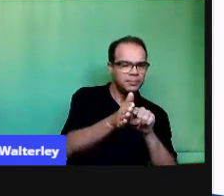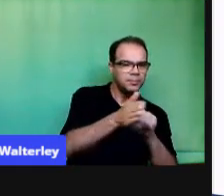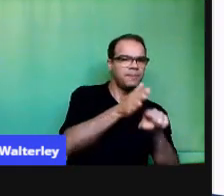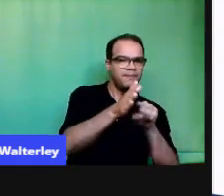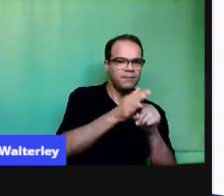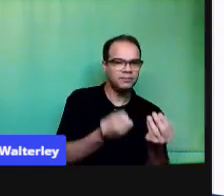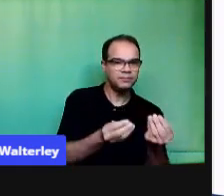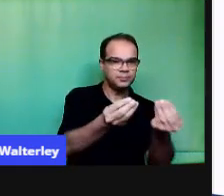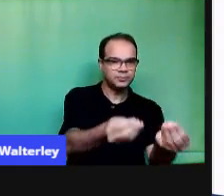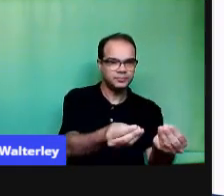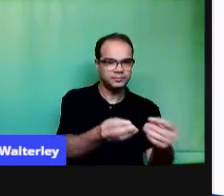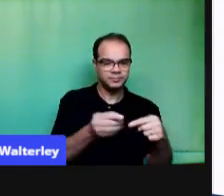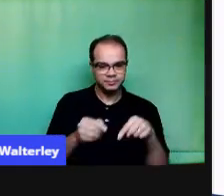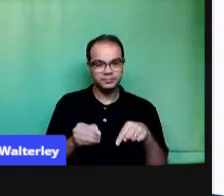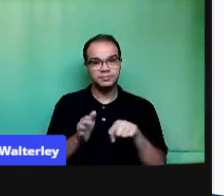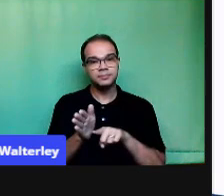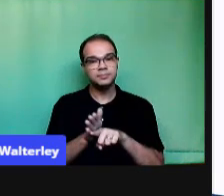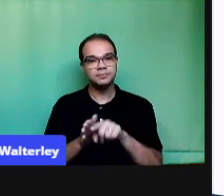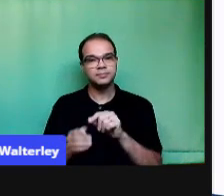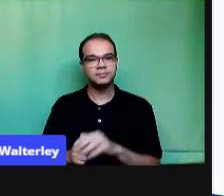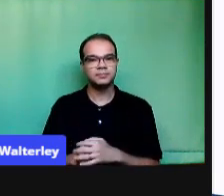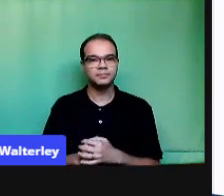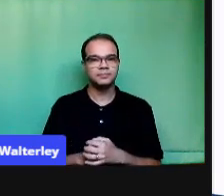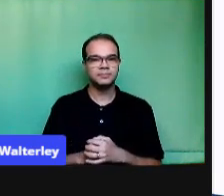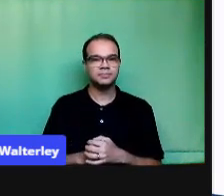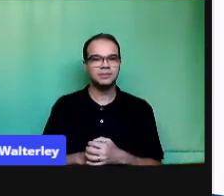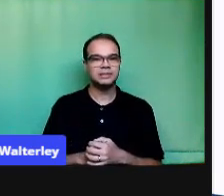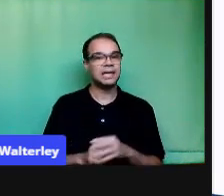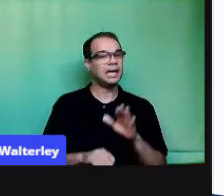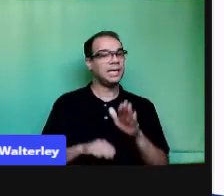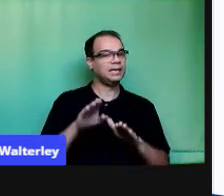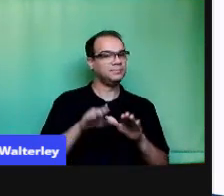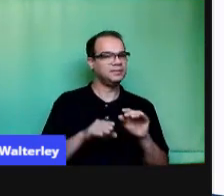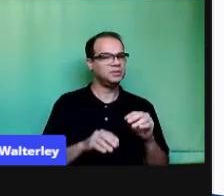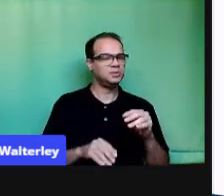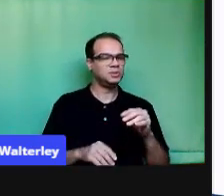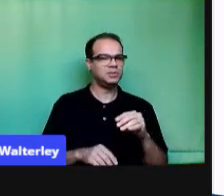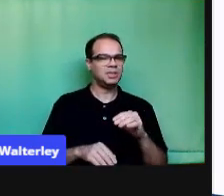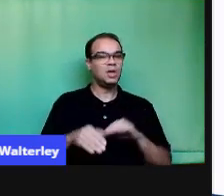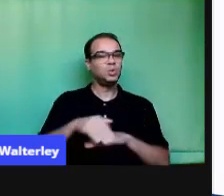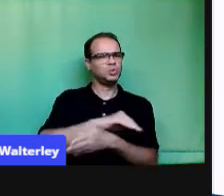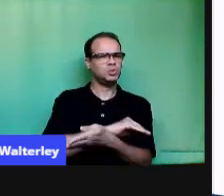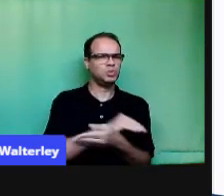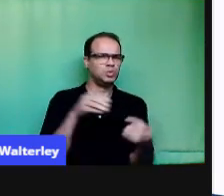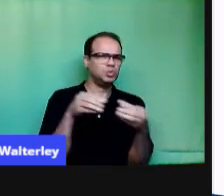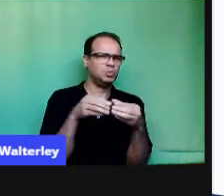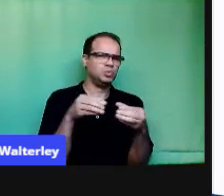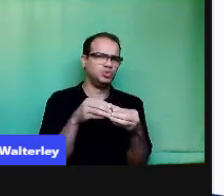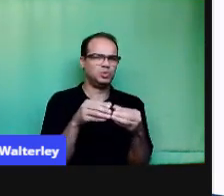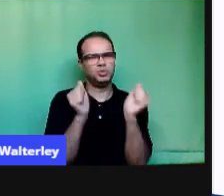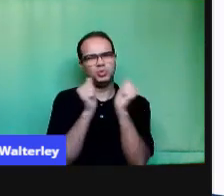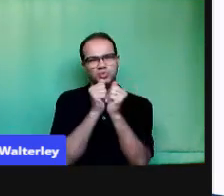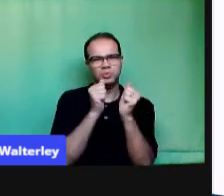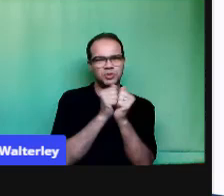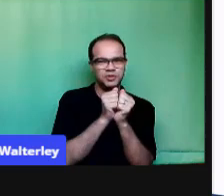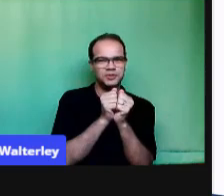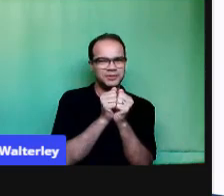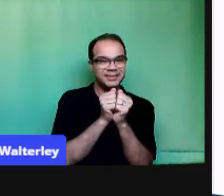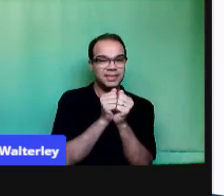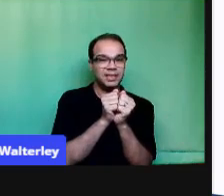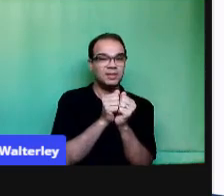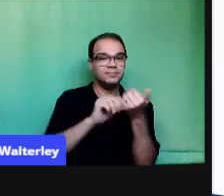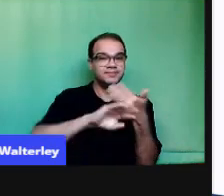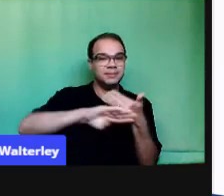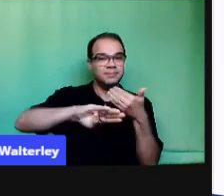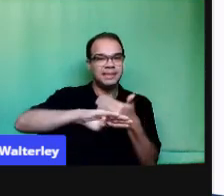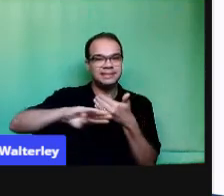desse grupo é o quê? Que eles não vão ficar naquela panelinha de sempre, né? Então, eles vão precisar interagir com os demais grupos. E essa